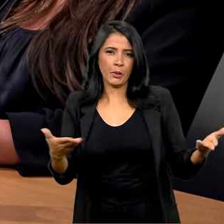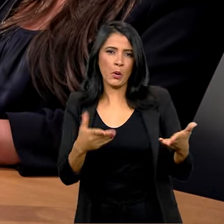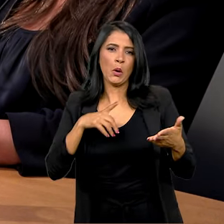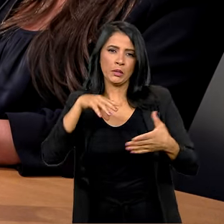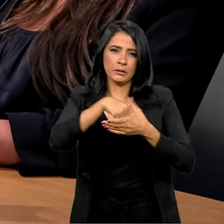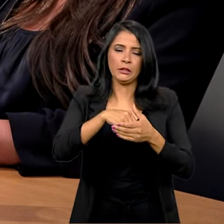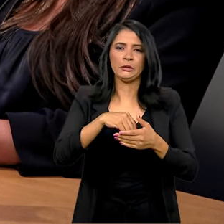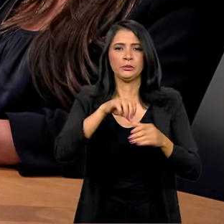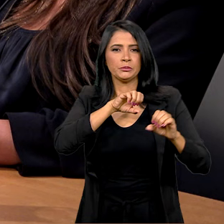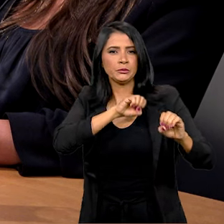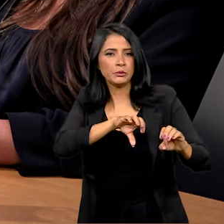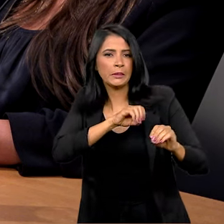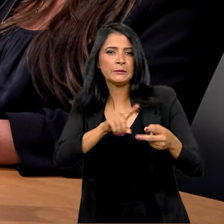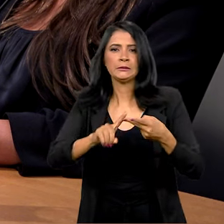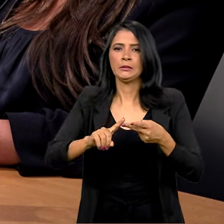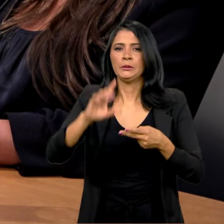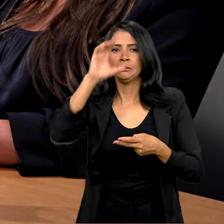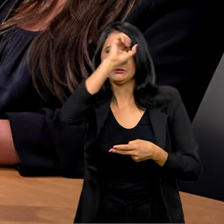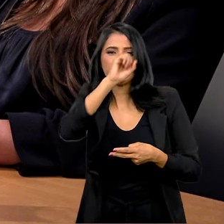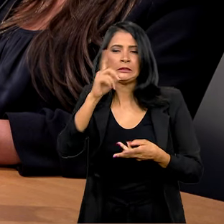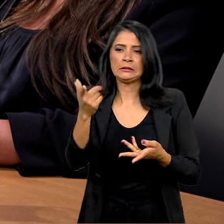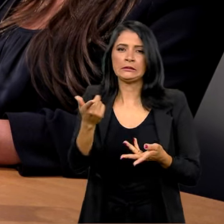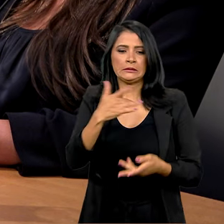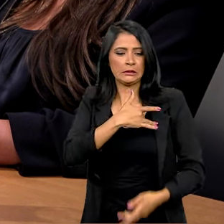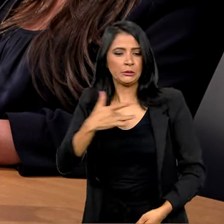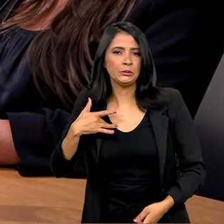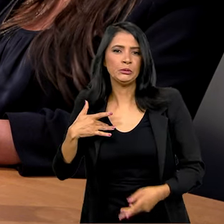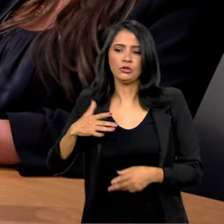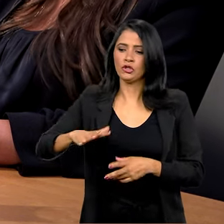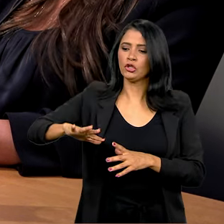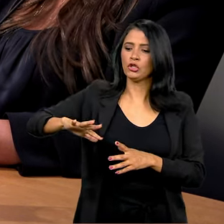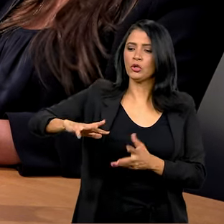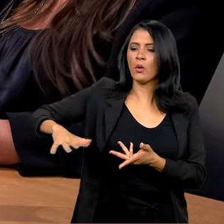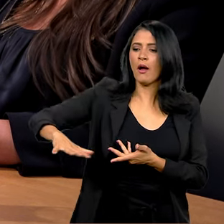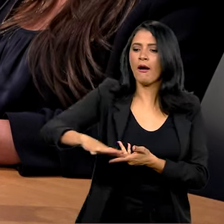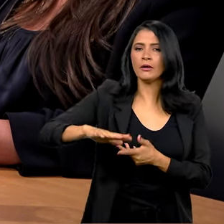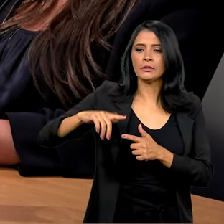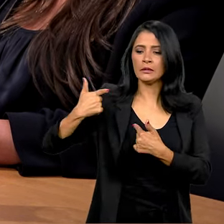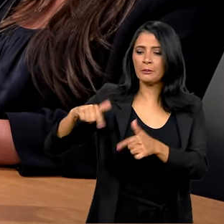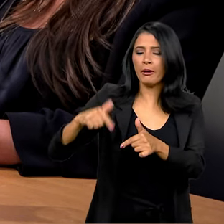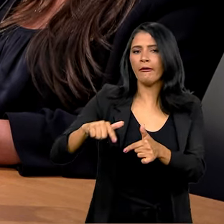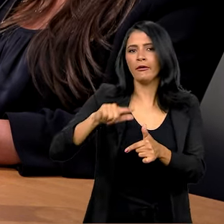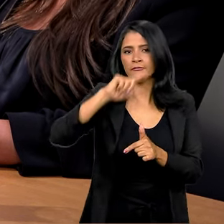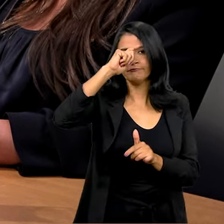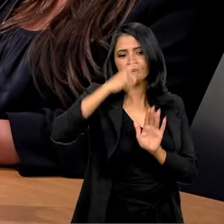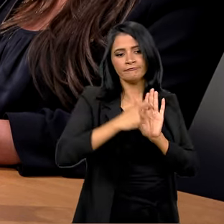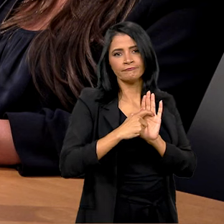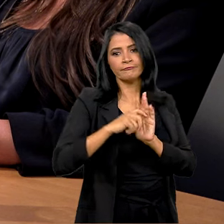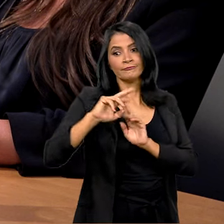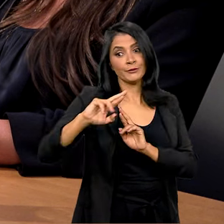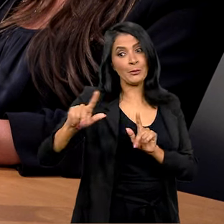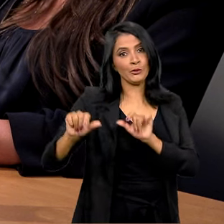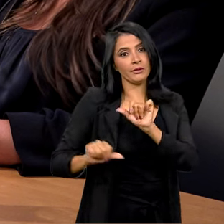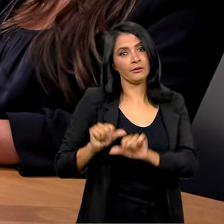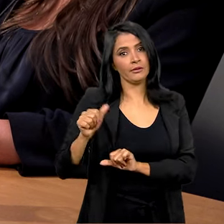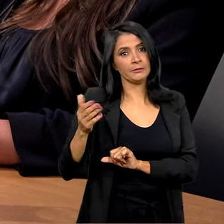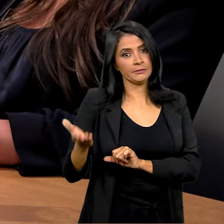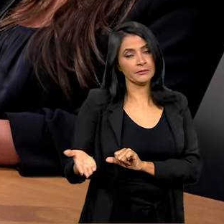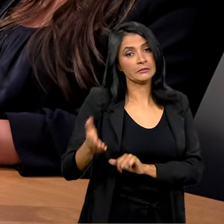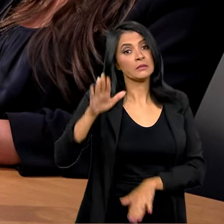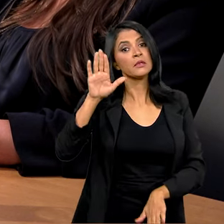educação saúde e trabalho o mundo do trabalho eh sob a inteligência artificial vai ser completamente